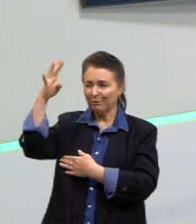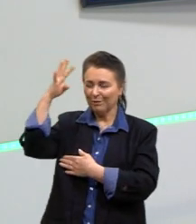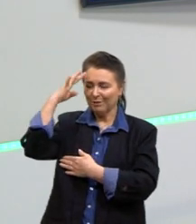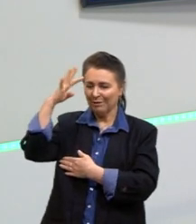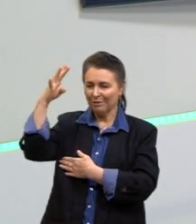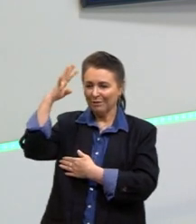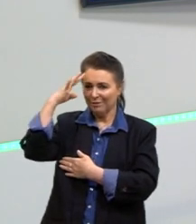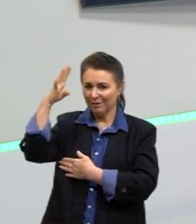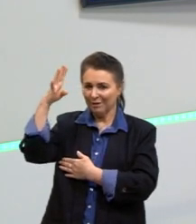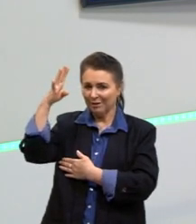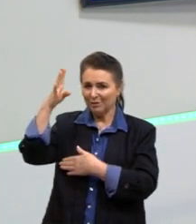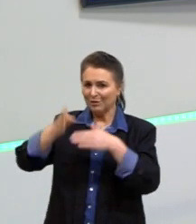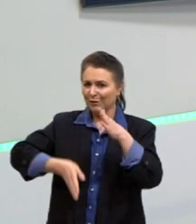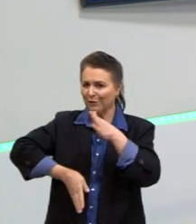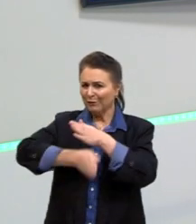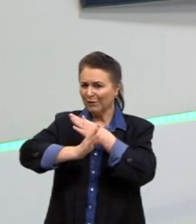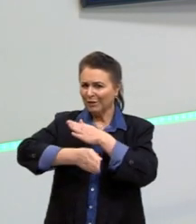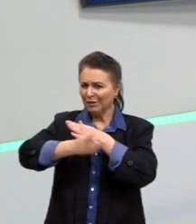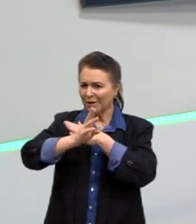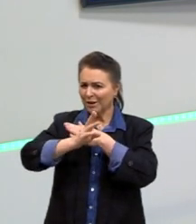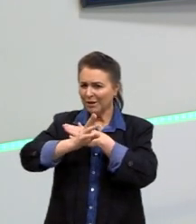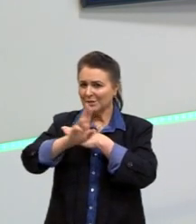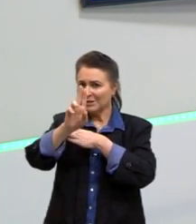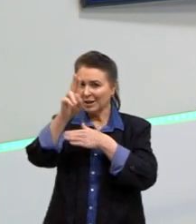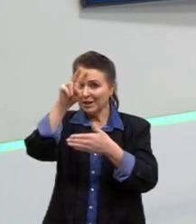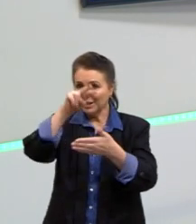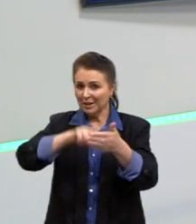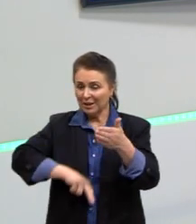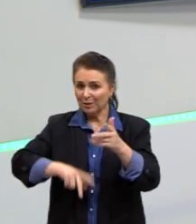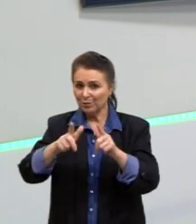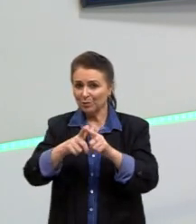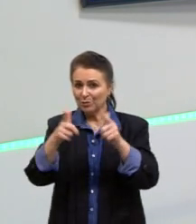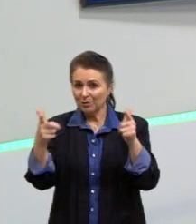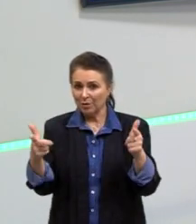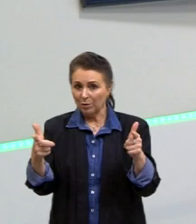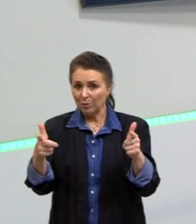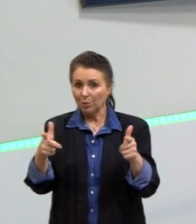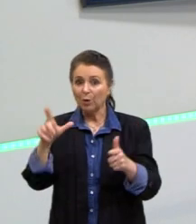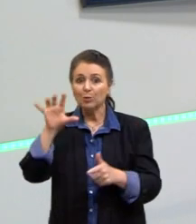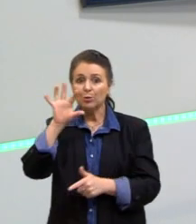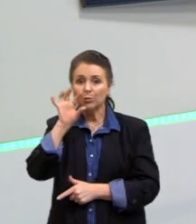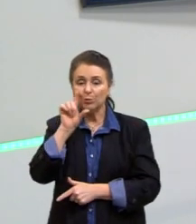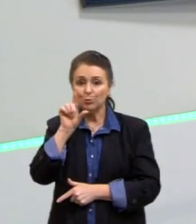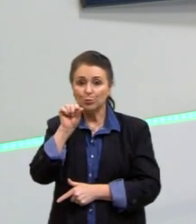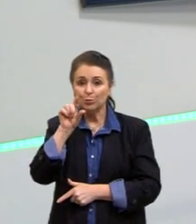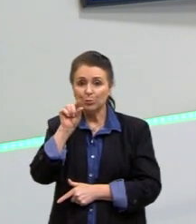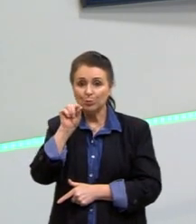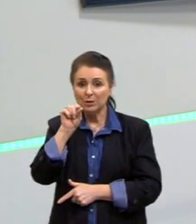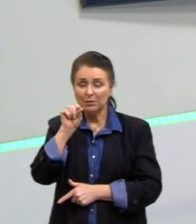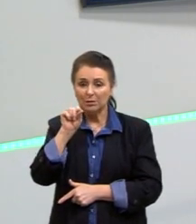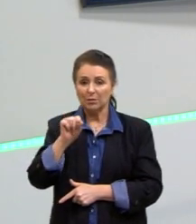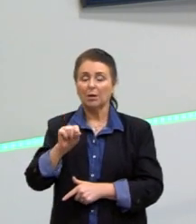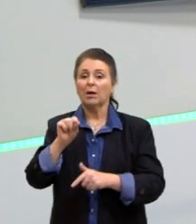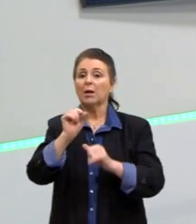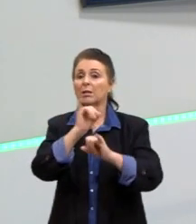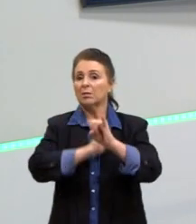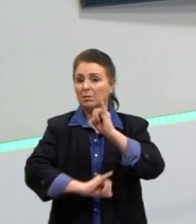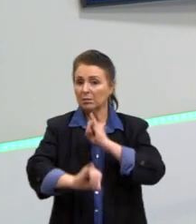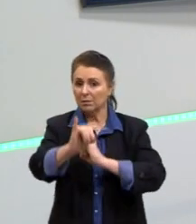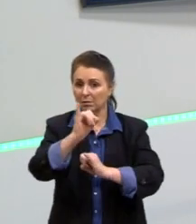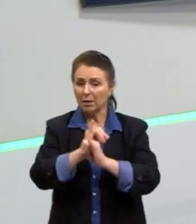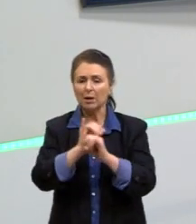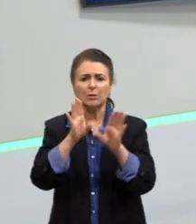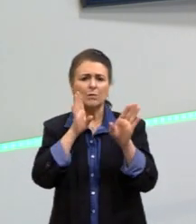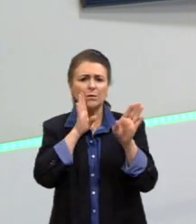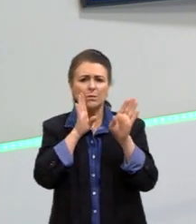o que está acontecendo. Olha lá no Twitter, tem jornal. na internet, no Facebook, no